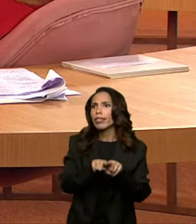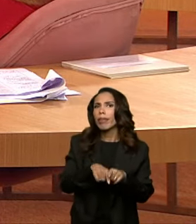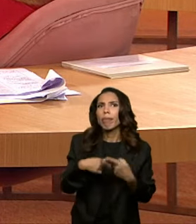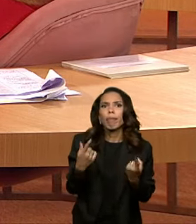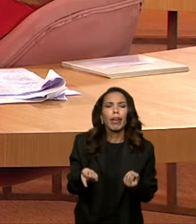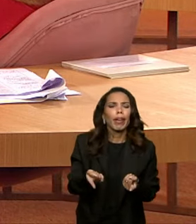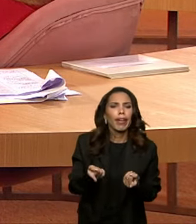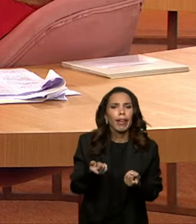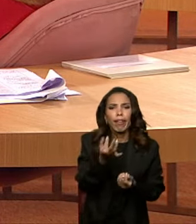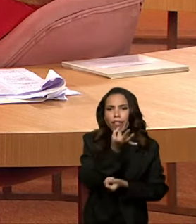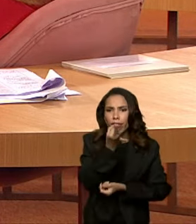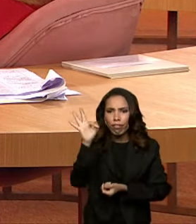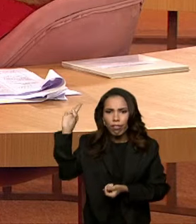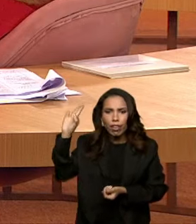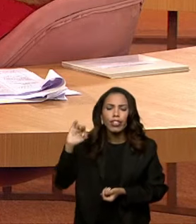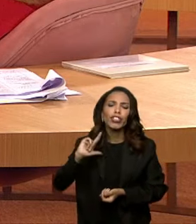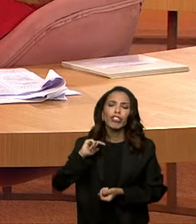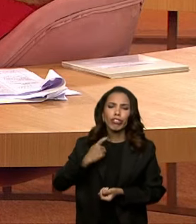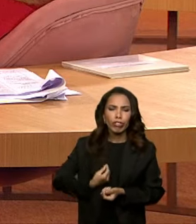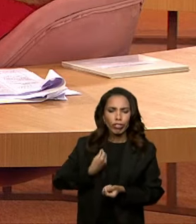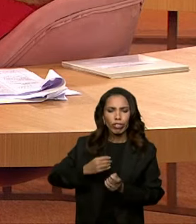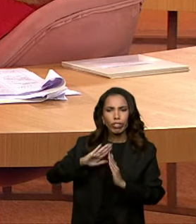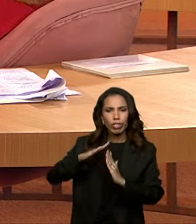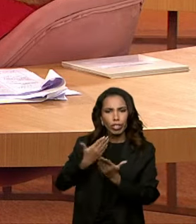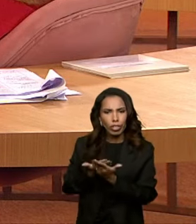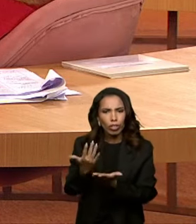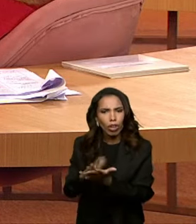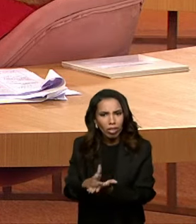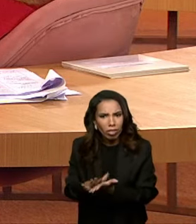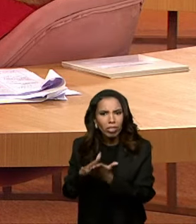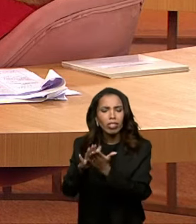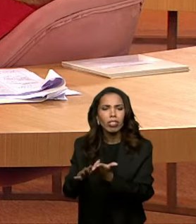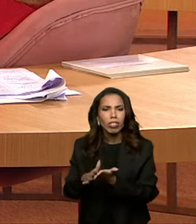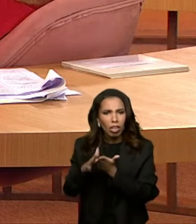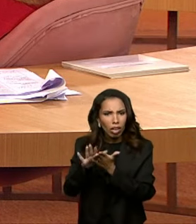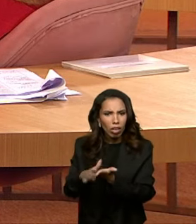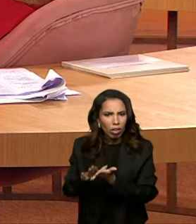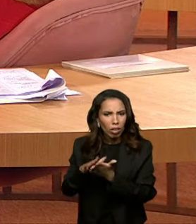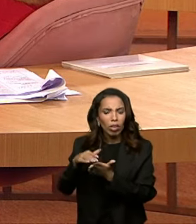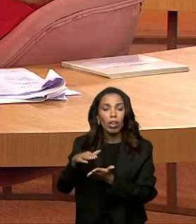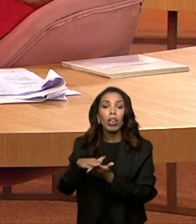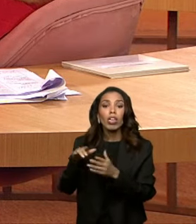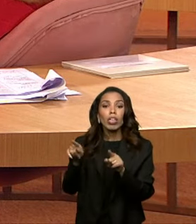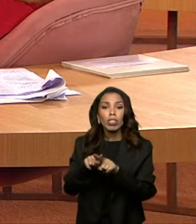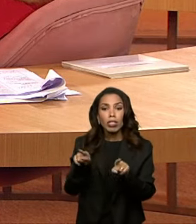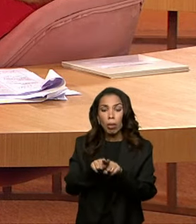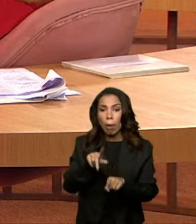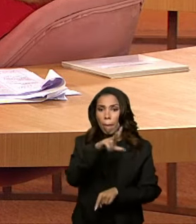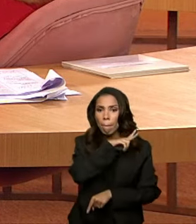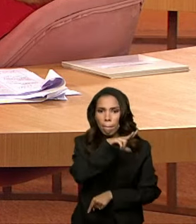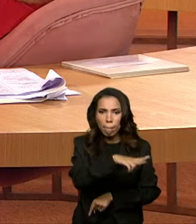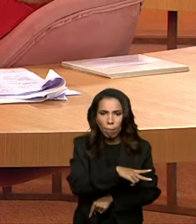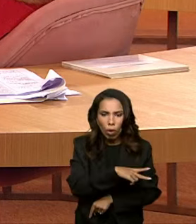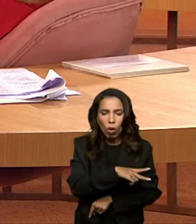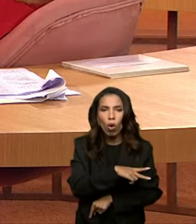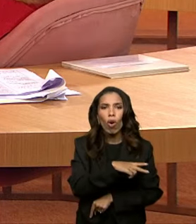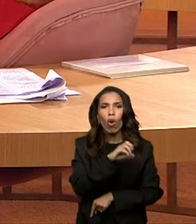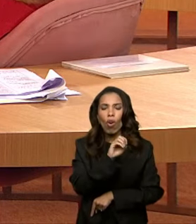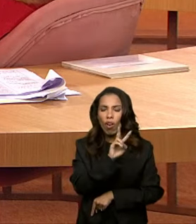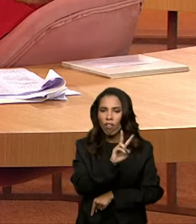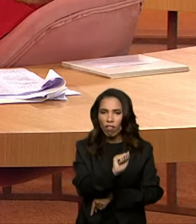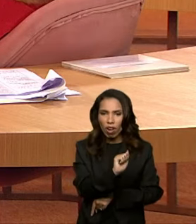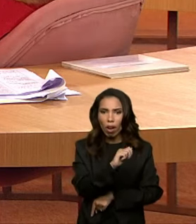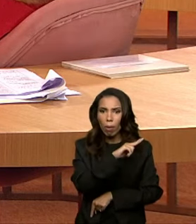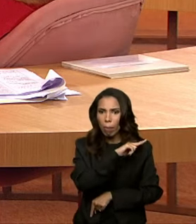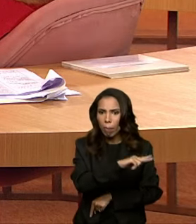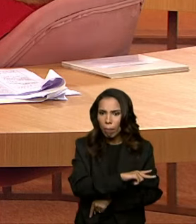lá com uma escola de samba chamada Mr. Buff. Tem em Ová, Portugal. Eu vá a Portugal foi uma coisa assim, para